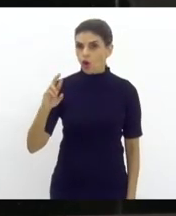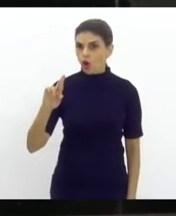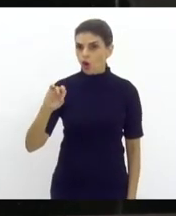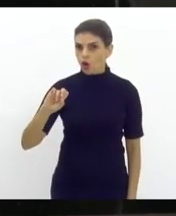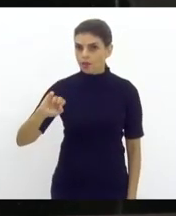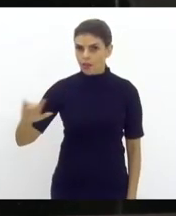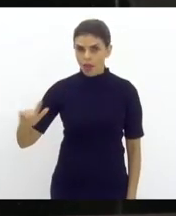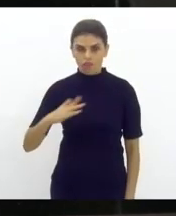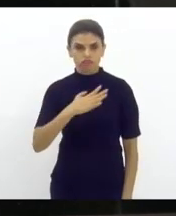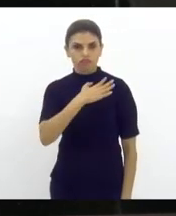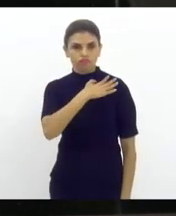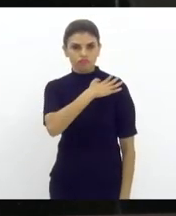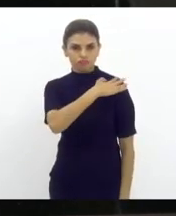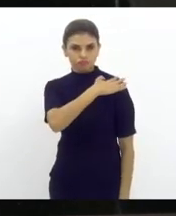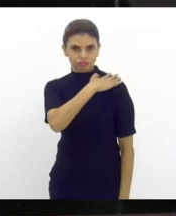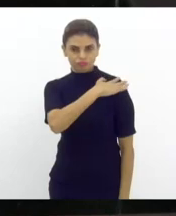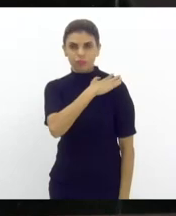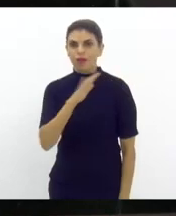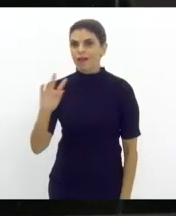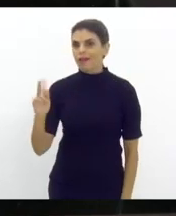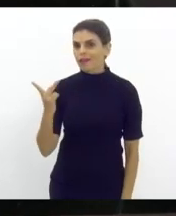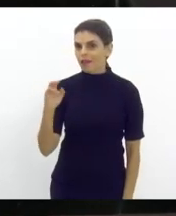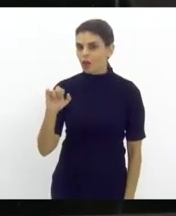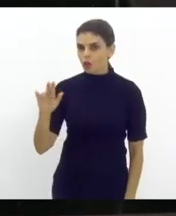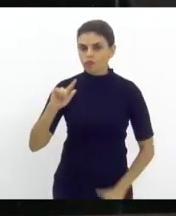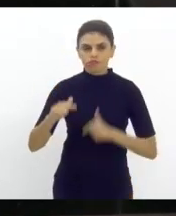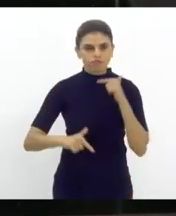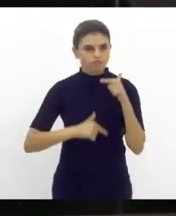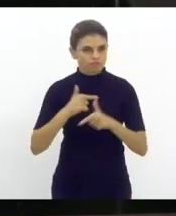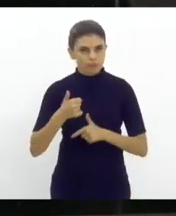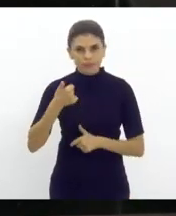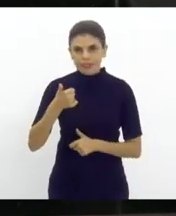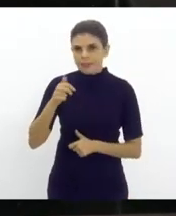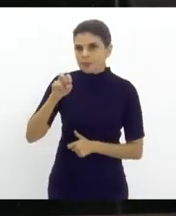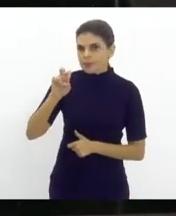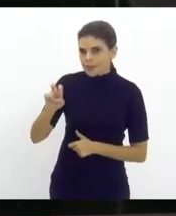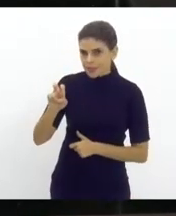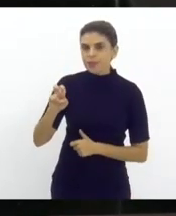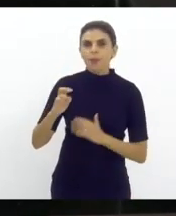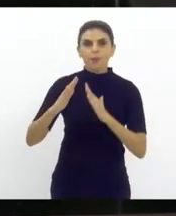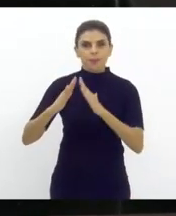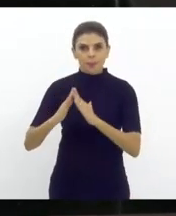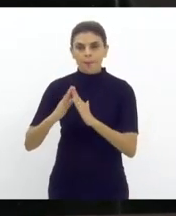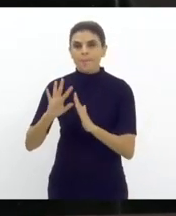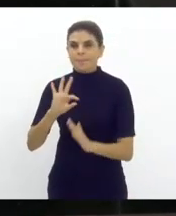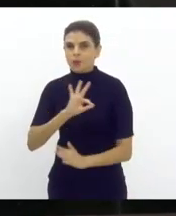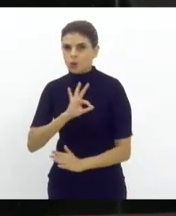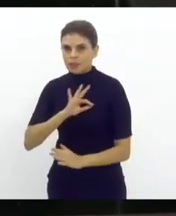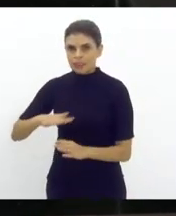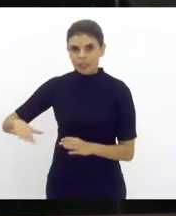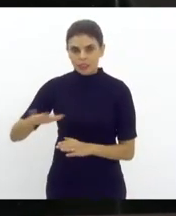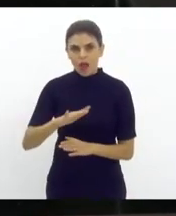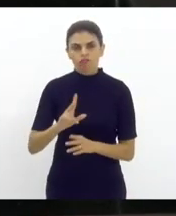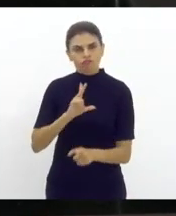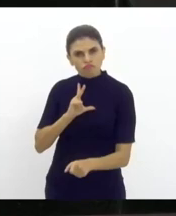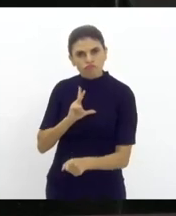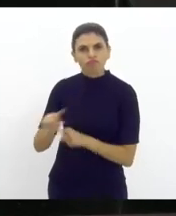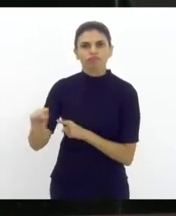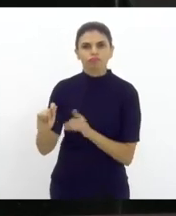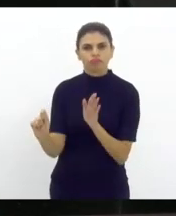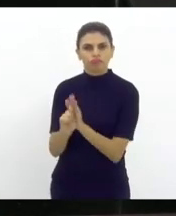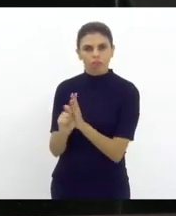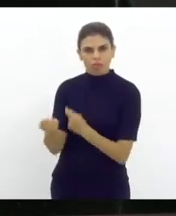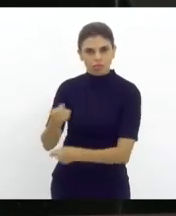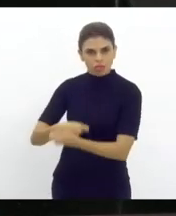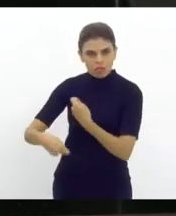um belíssimo trabalho junto com todos os policiais de 15º Batalhão ali combatendo o tráfico onde tivemos